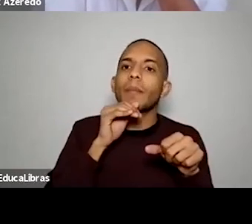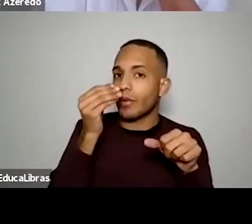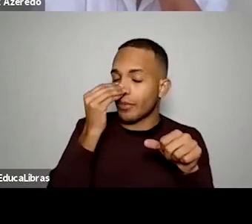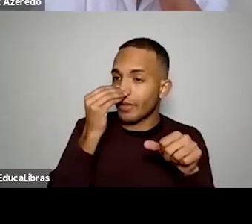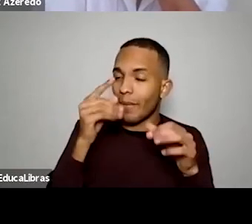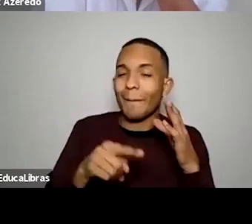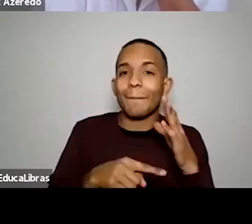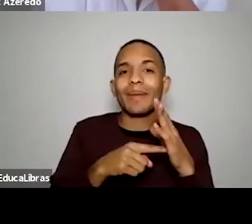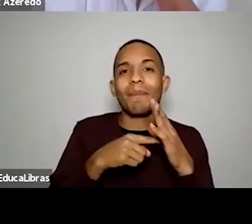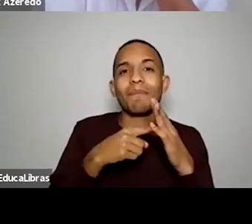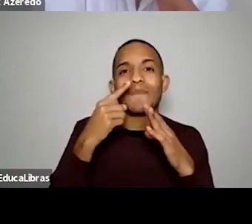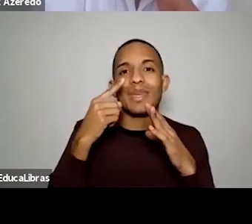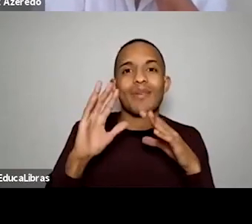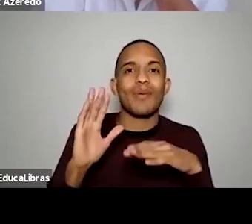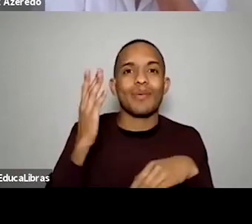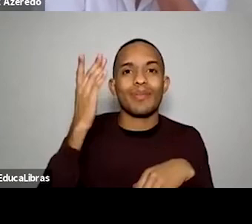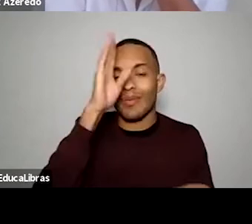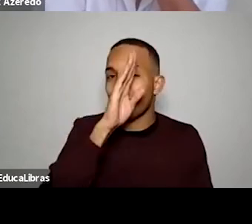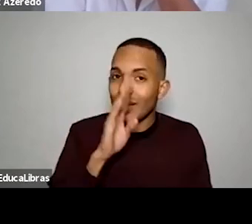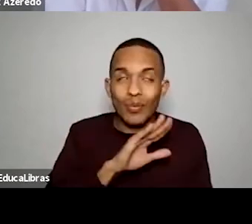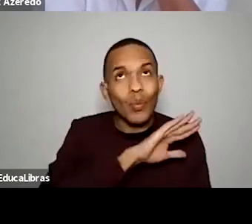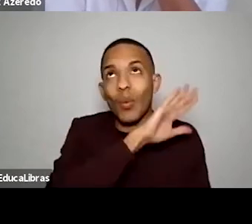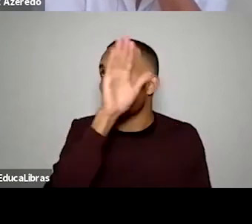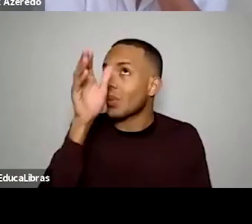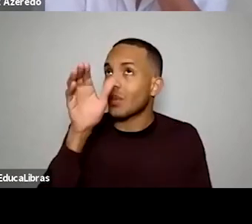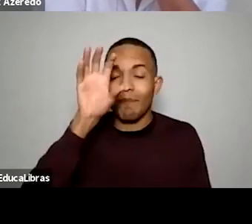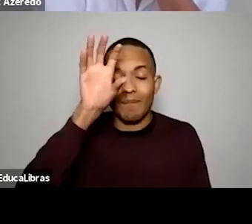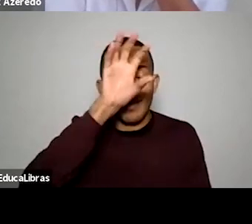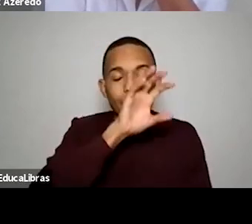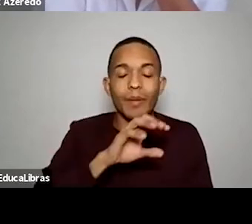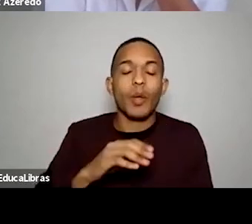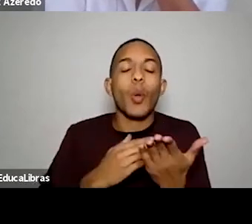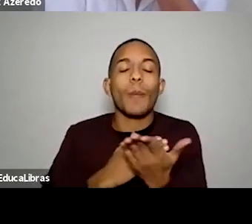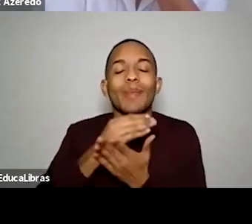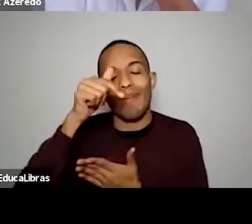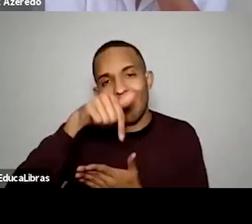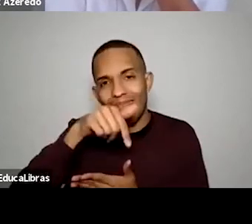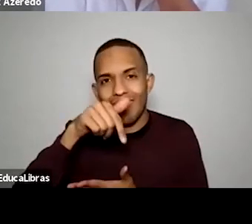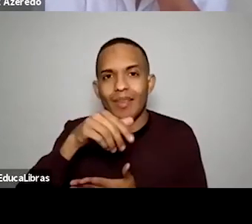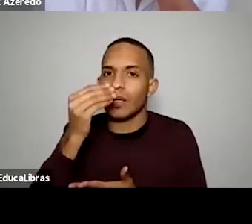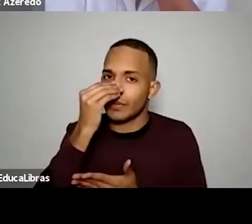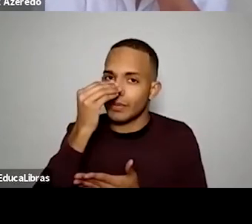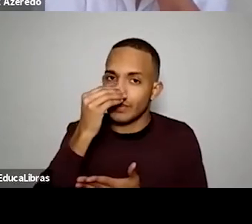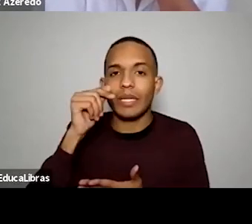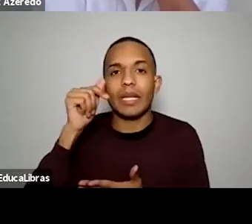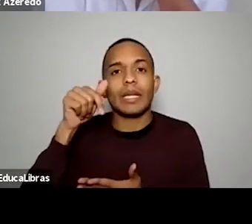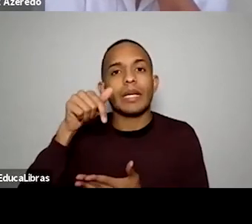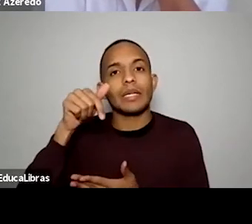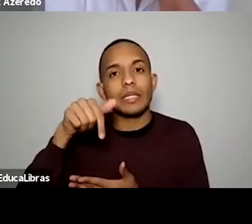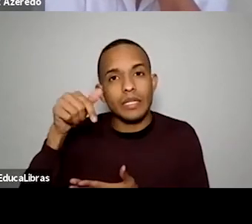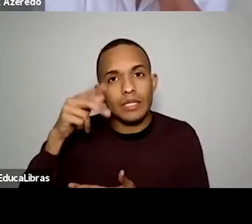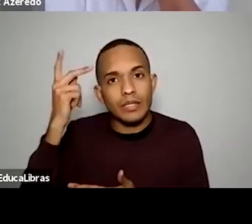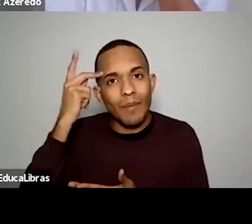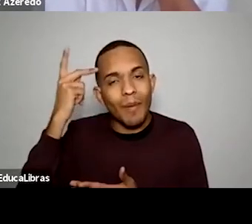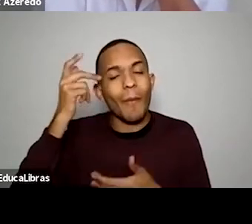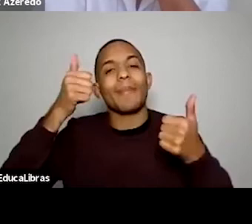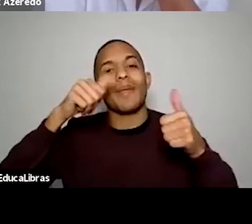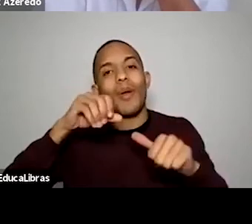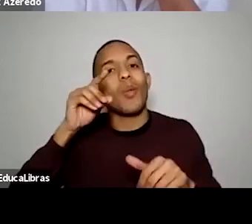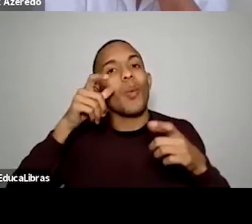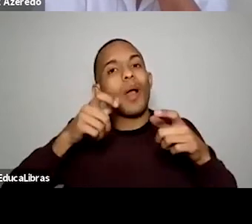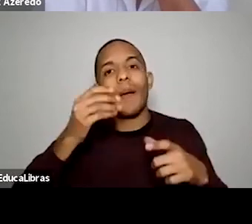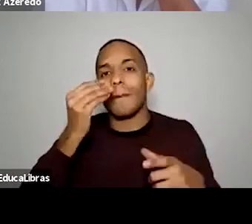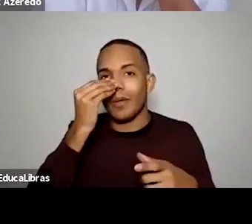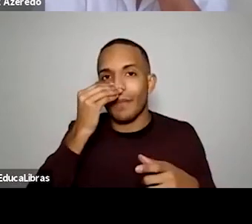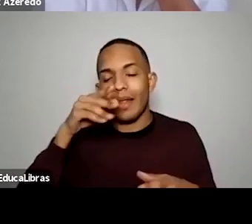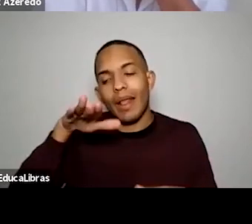Covid no Brasil. O bairro que mais teve Covid em São Paulo foi no Morumbi. Os trabalhadores de Paraisópolis,